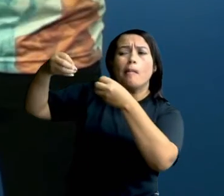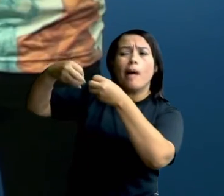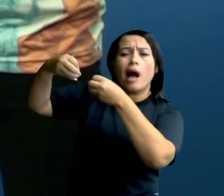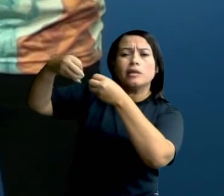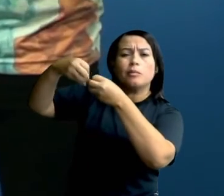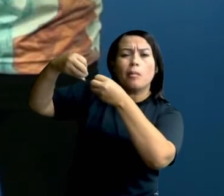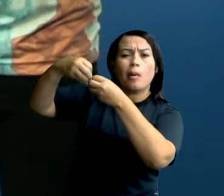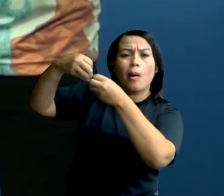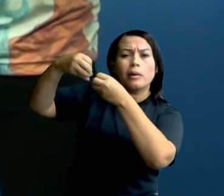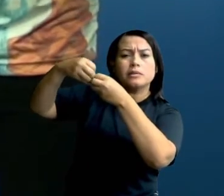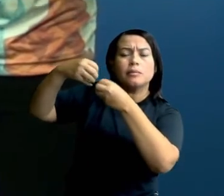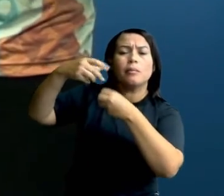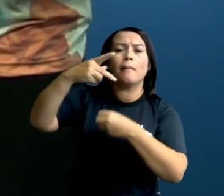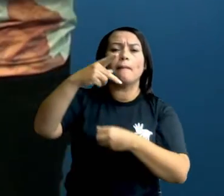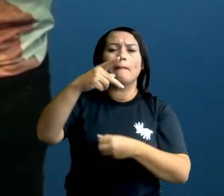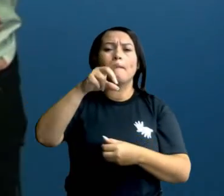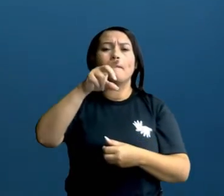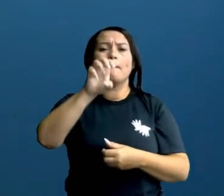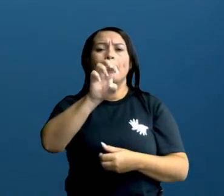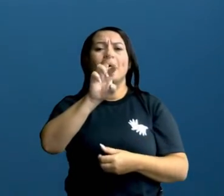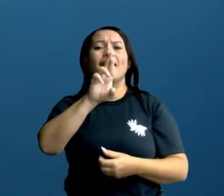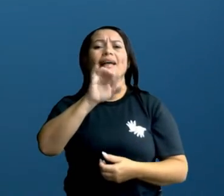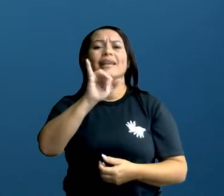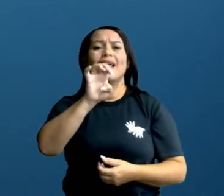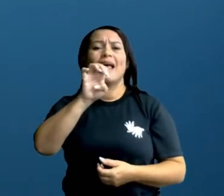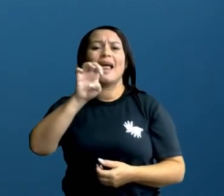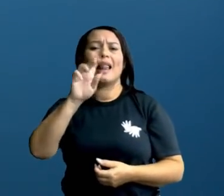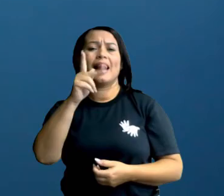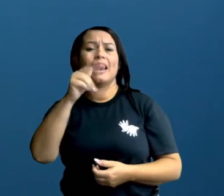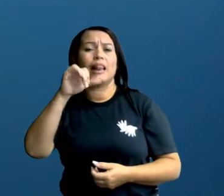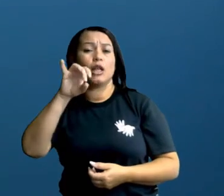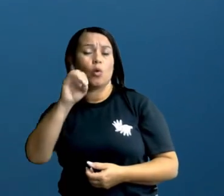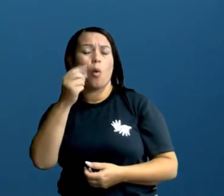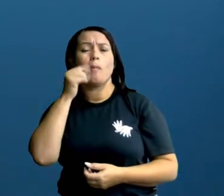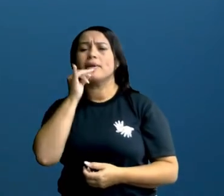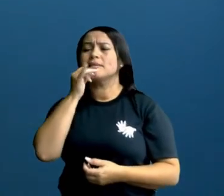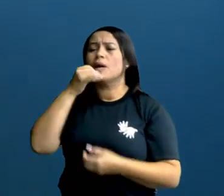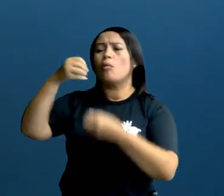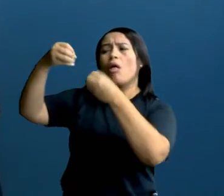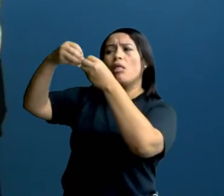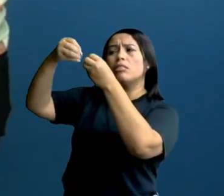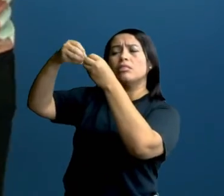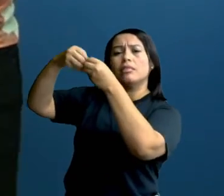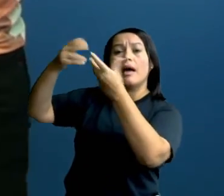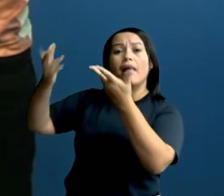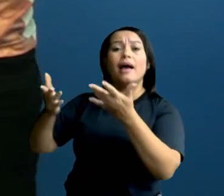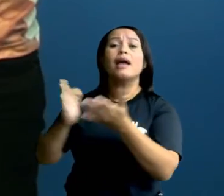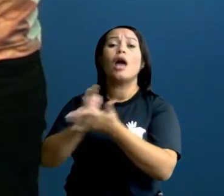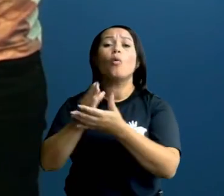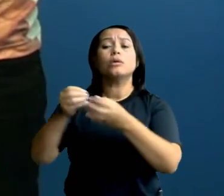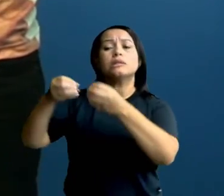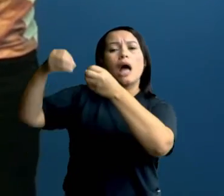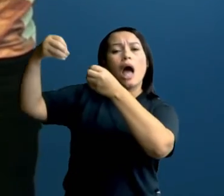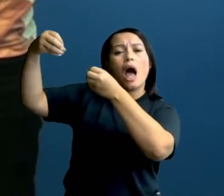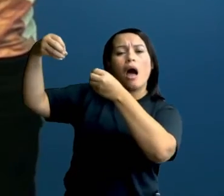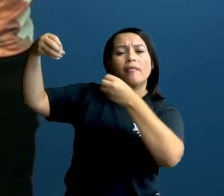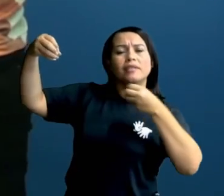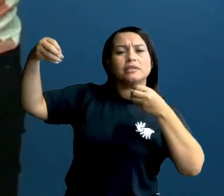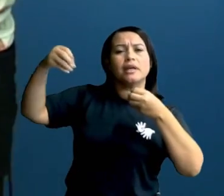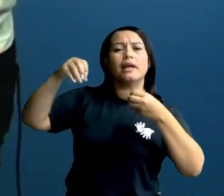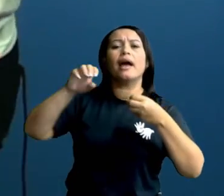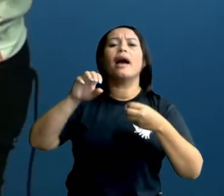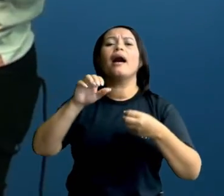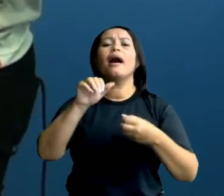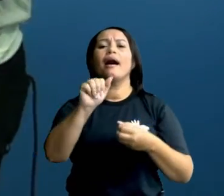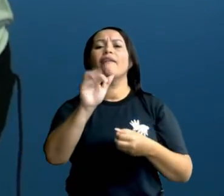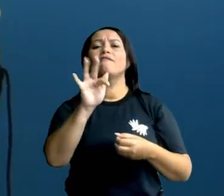palavra perto, né? Perto, periélio. E a gente tem um período em que a Terra está mais afastada, que seria o afélio, afastado,